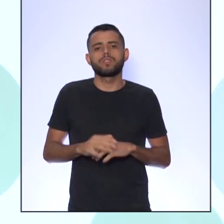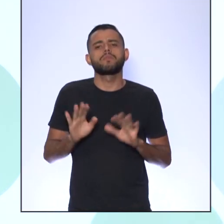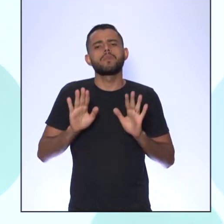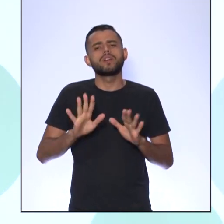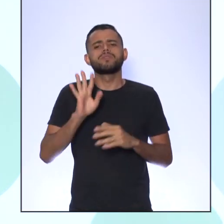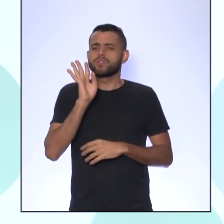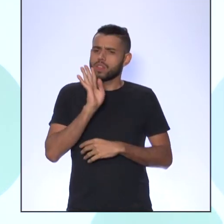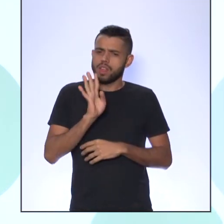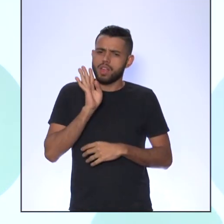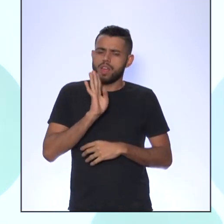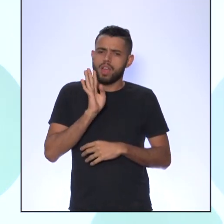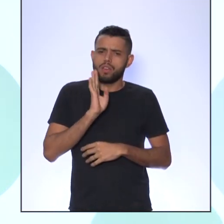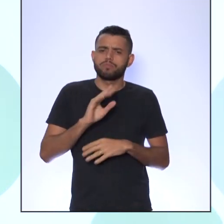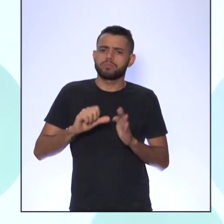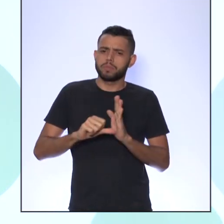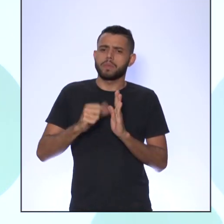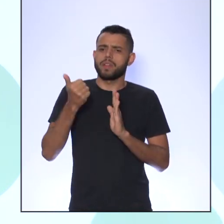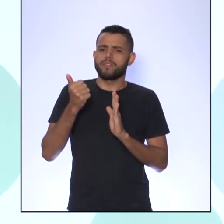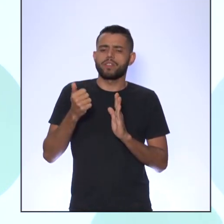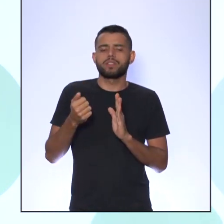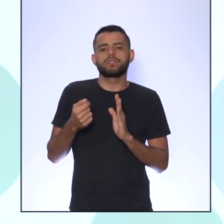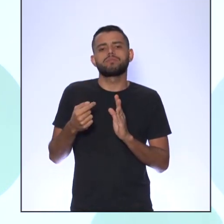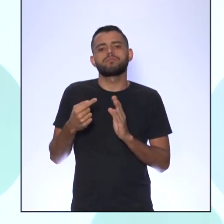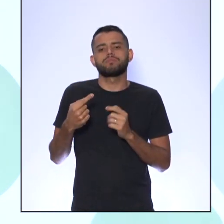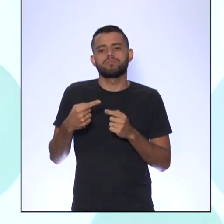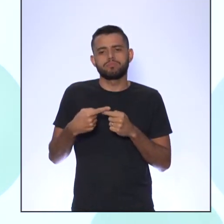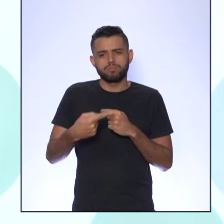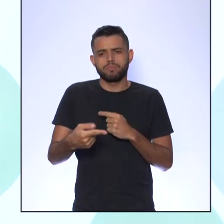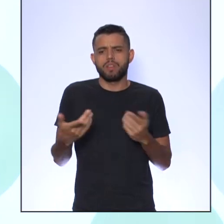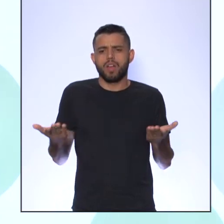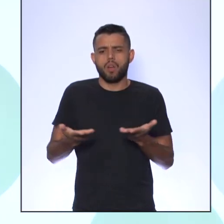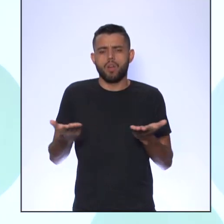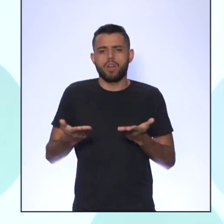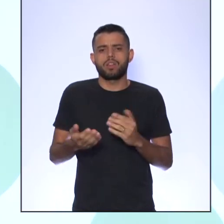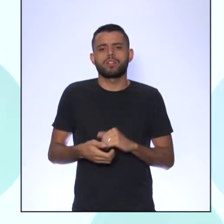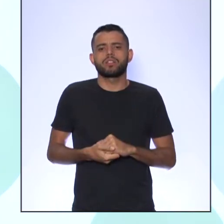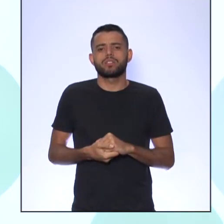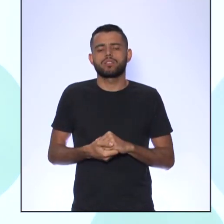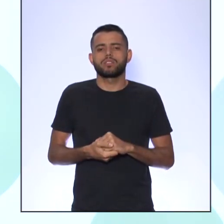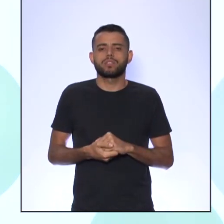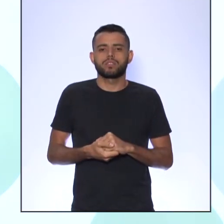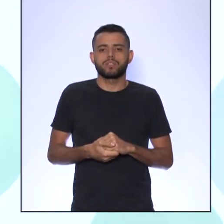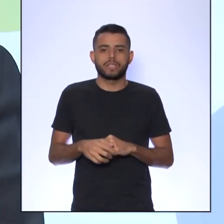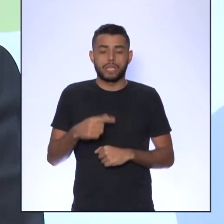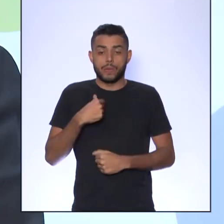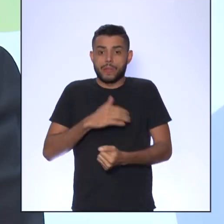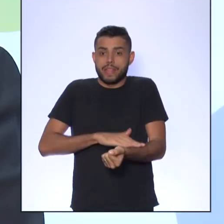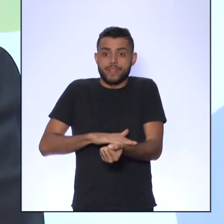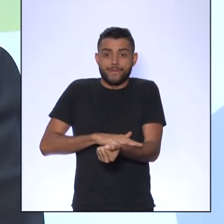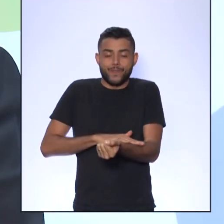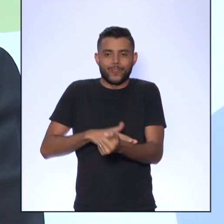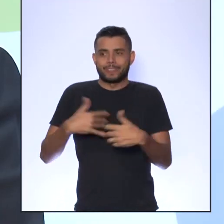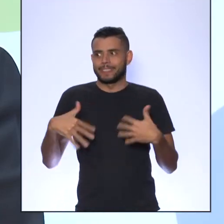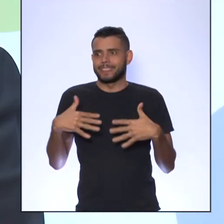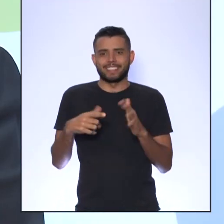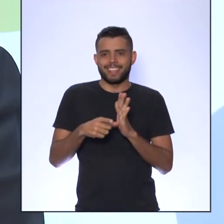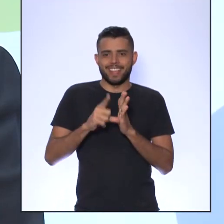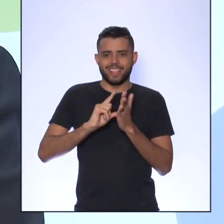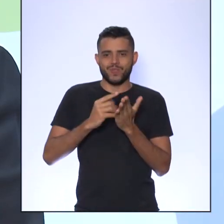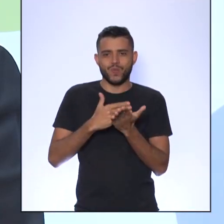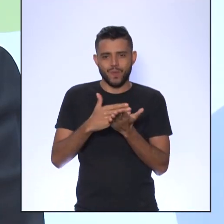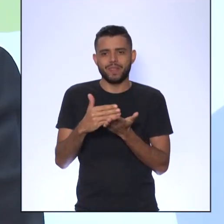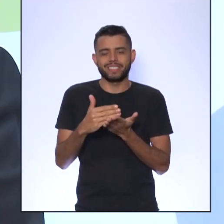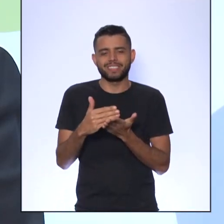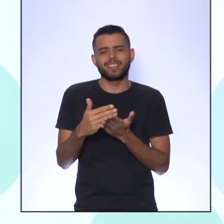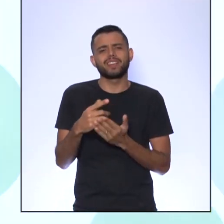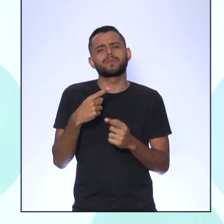né? Essa primeira vez aqui com vocês, né? Eu né, vou ser sincero, eu estava um pouco nervoso antes de começar, né? A